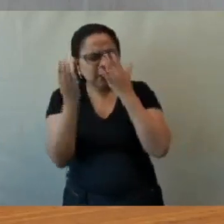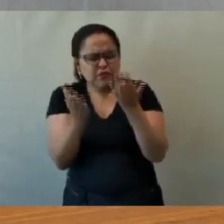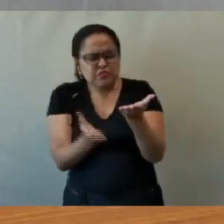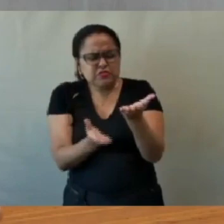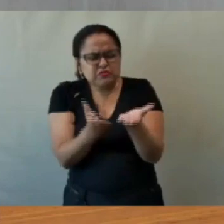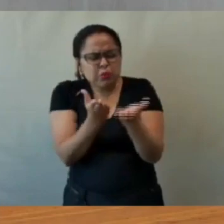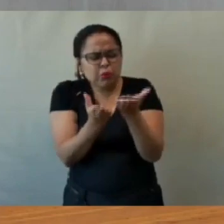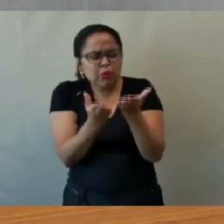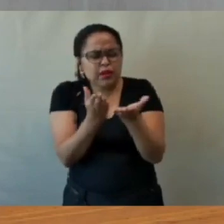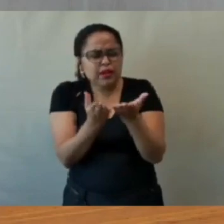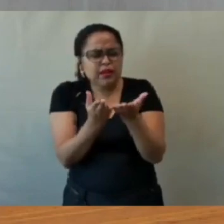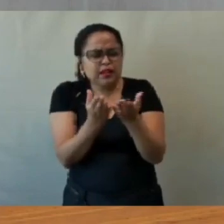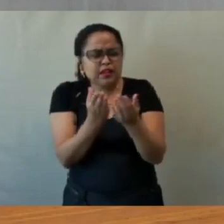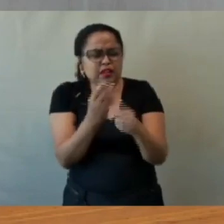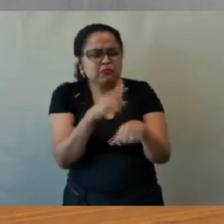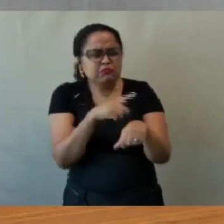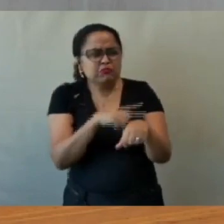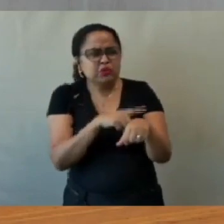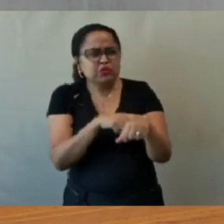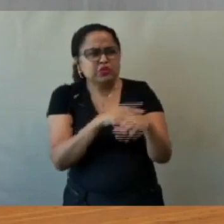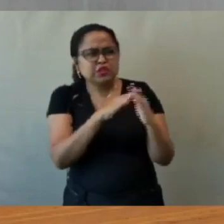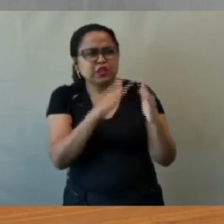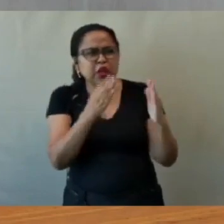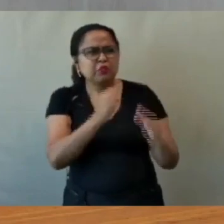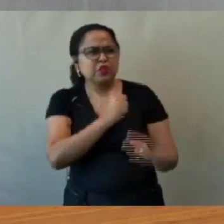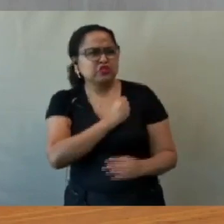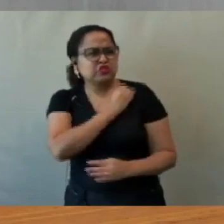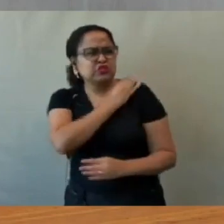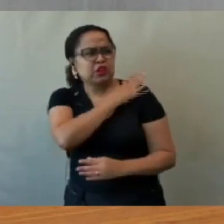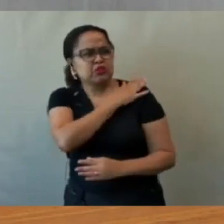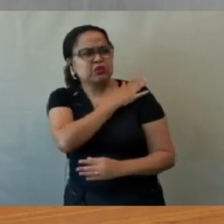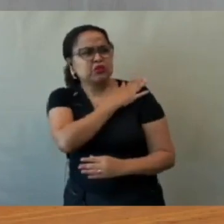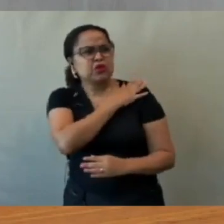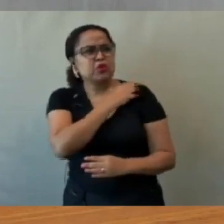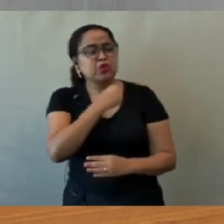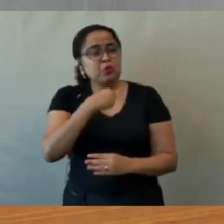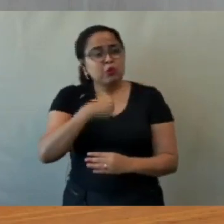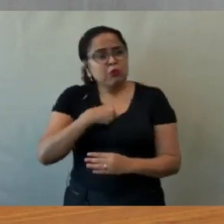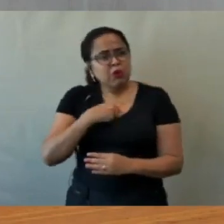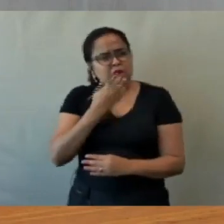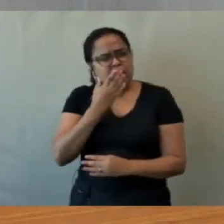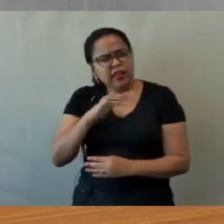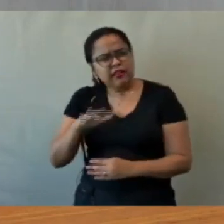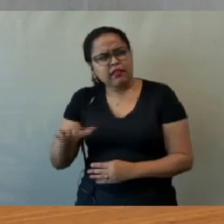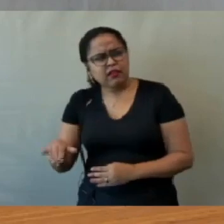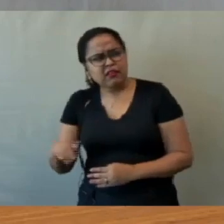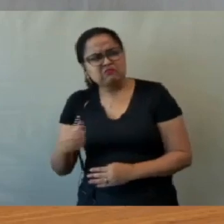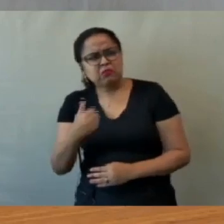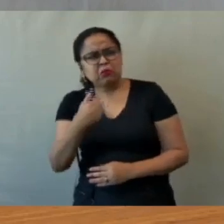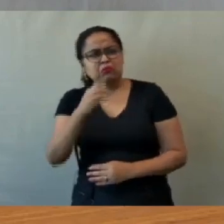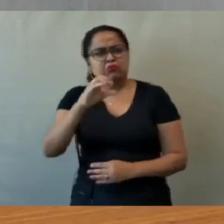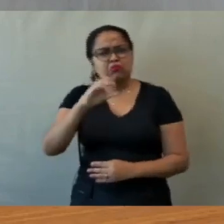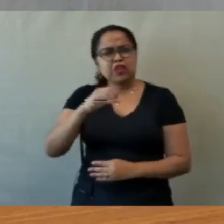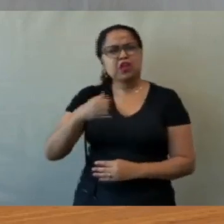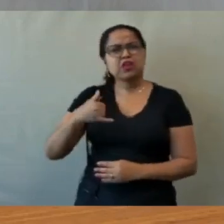tempo... Lá da ditadura, quando eu era criança, quando eu tinha 10 anos,